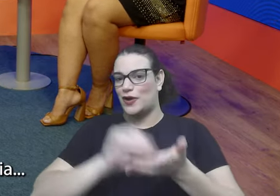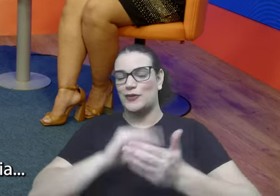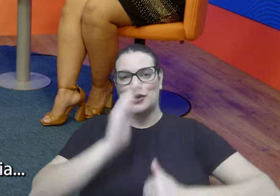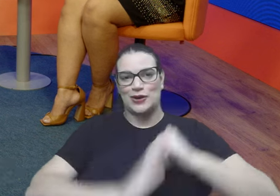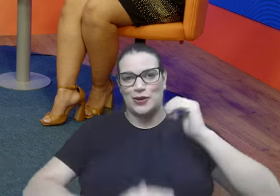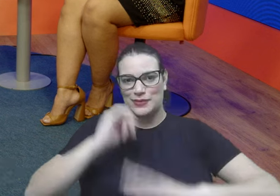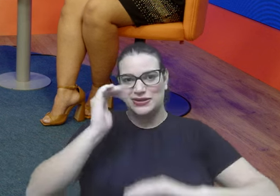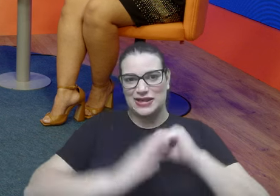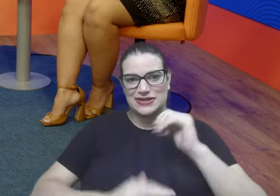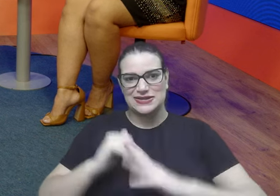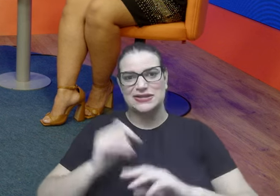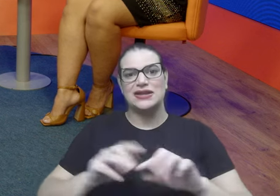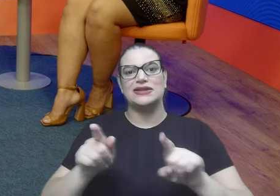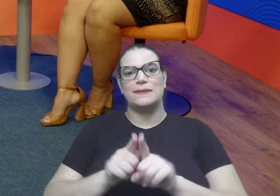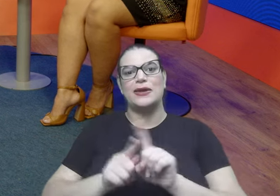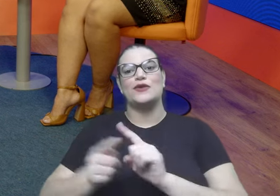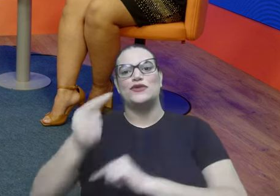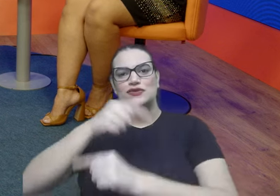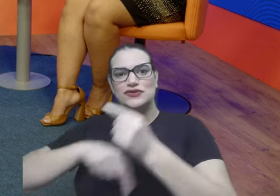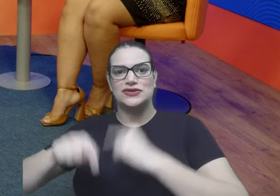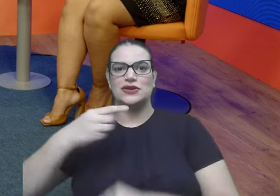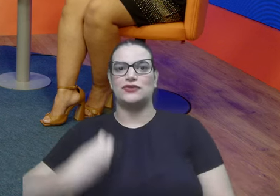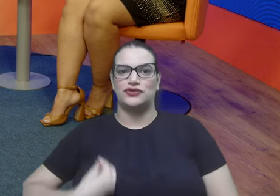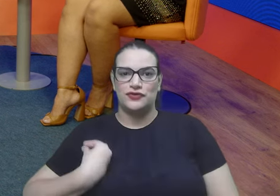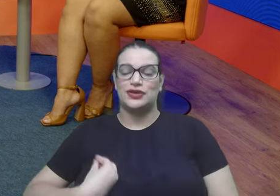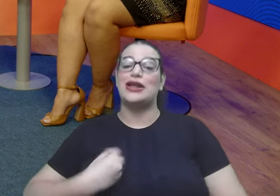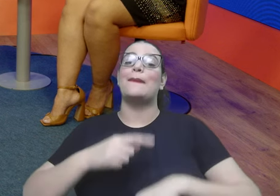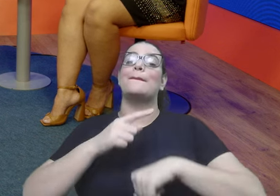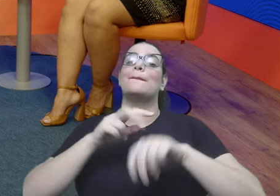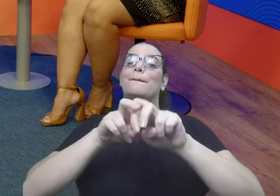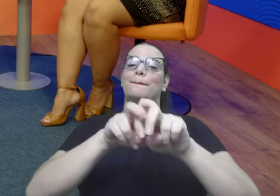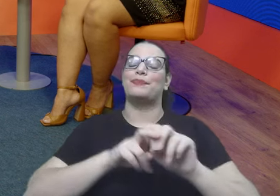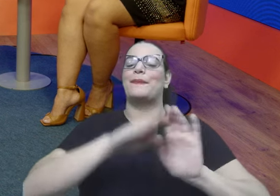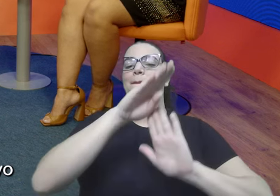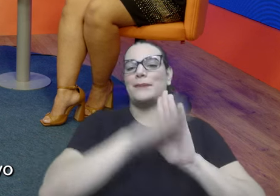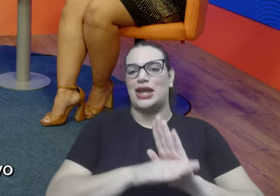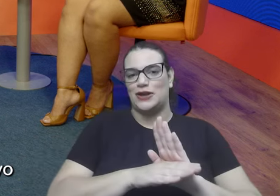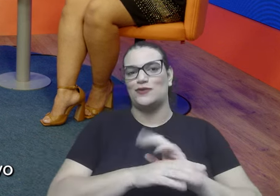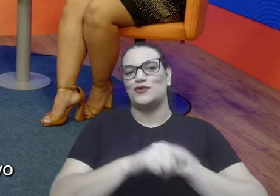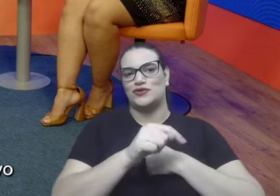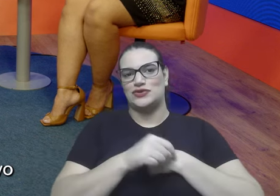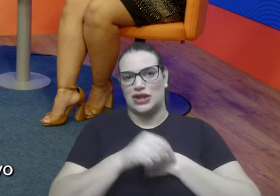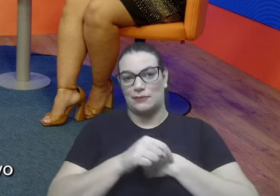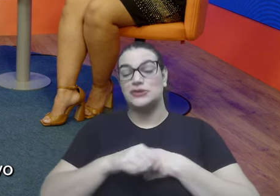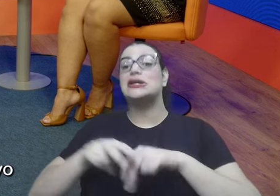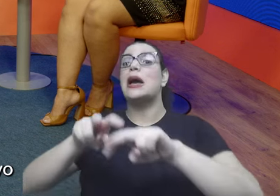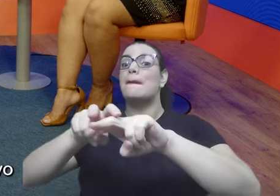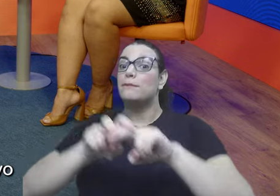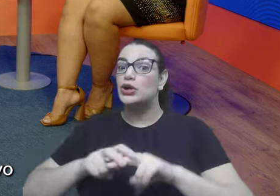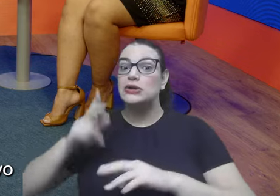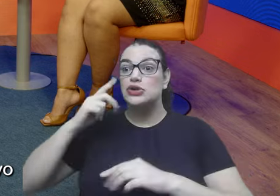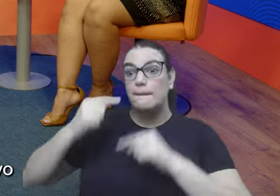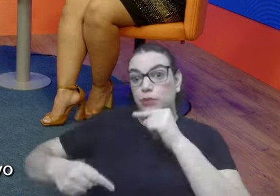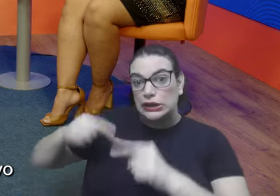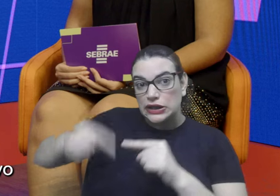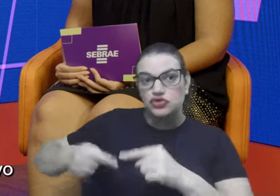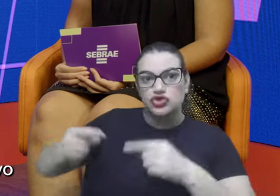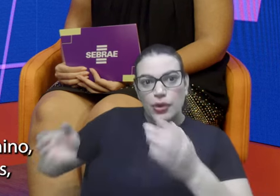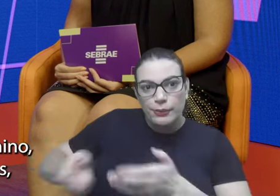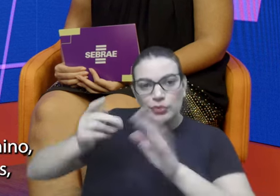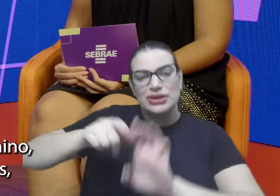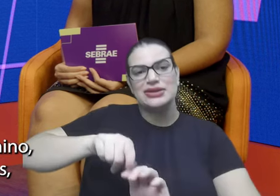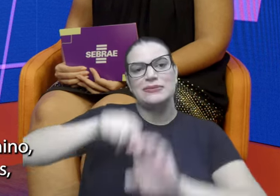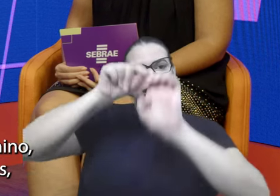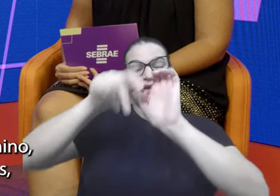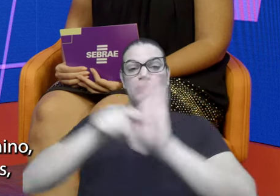não por falta de o ciclo de vida é menor mas por falta de tempo por falta de tempo por isso que as políticas né os programas de incentivo